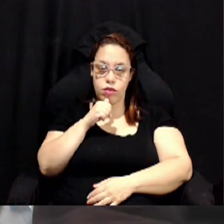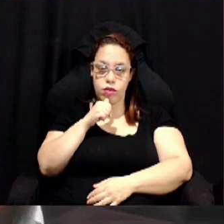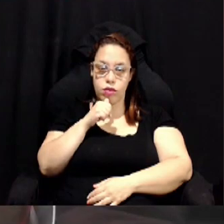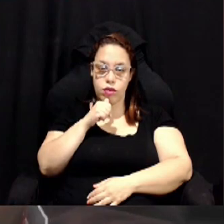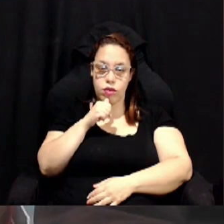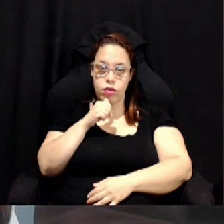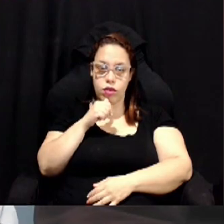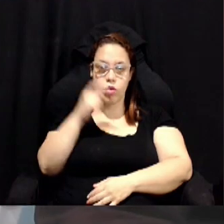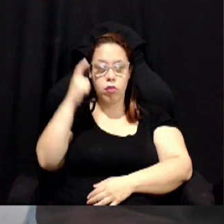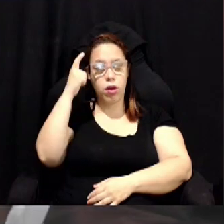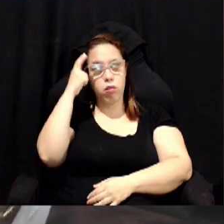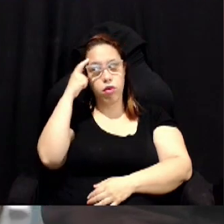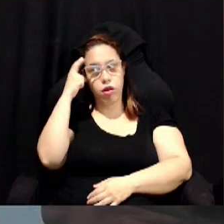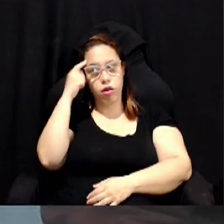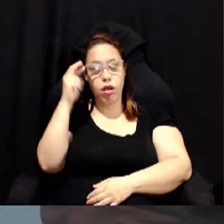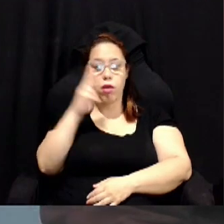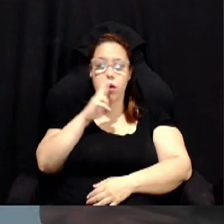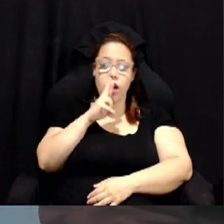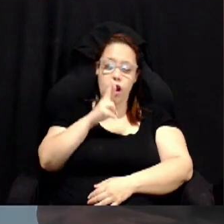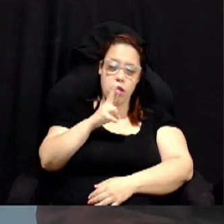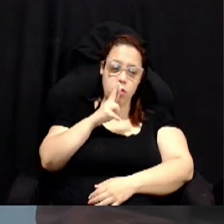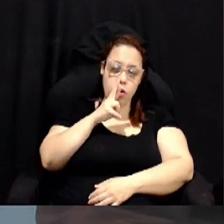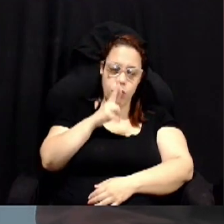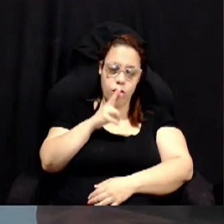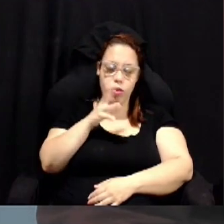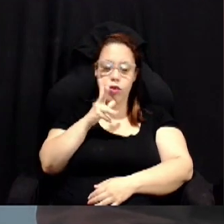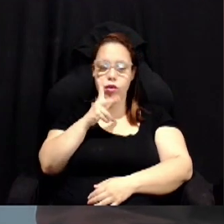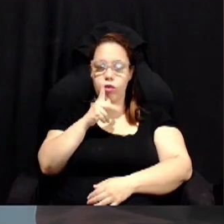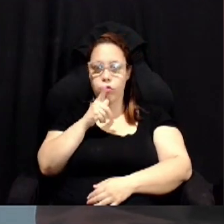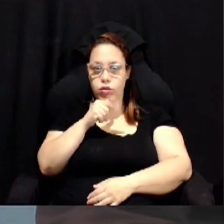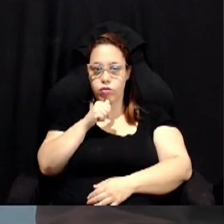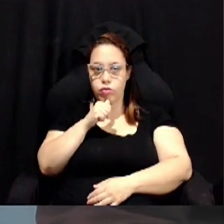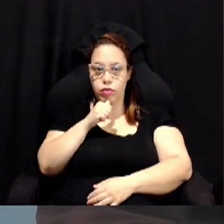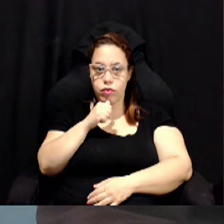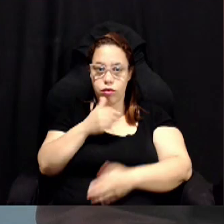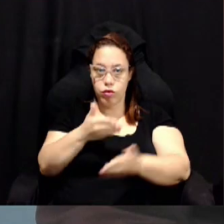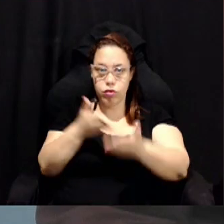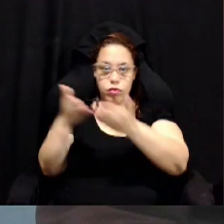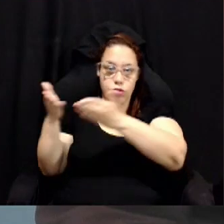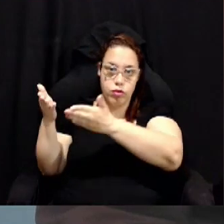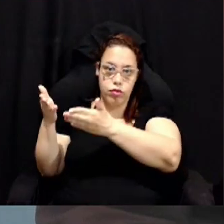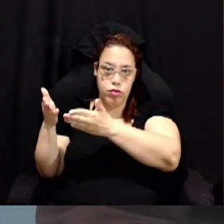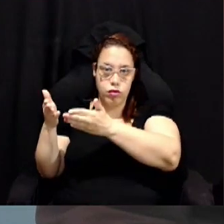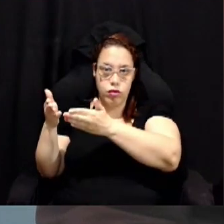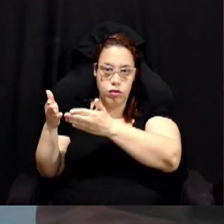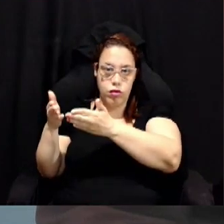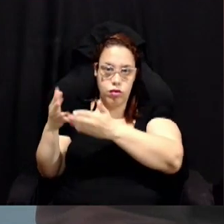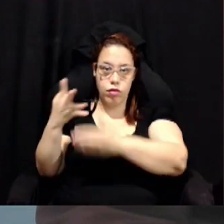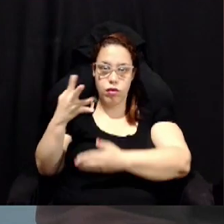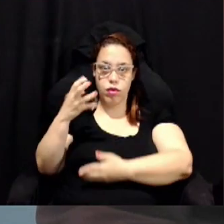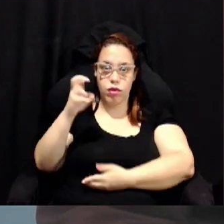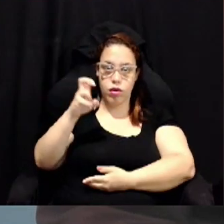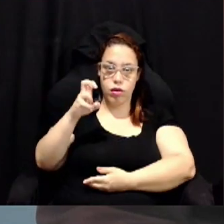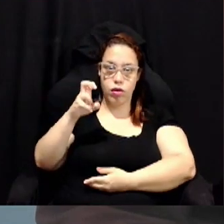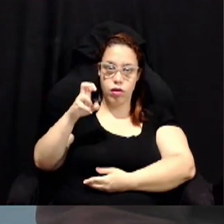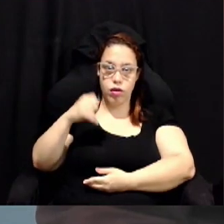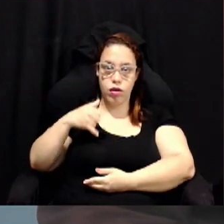pensar, para responder, ele demorava. Ela levou e com 45 anos